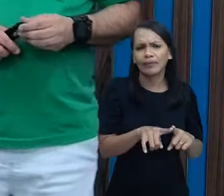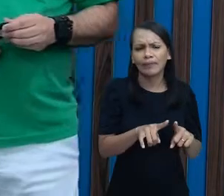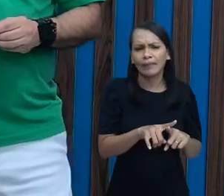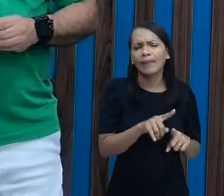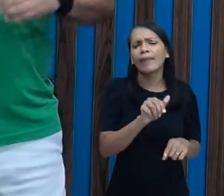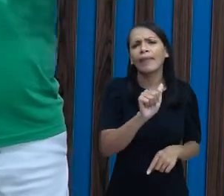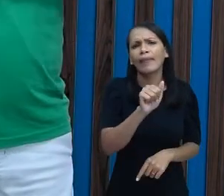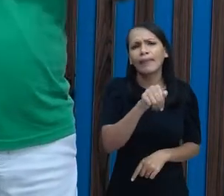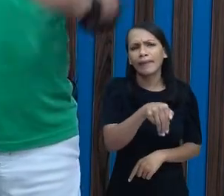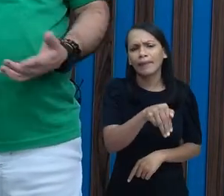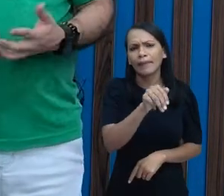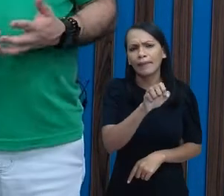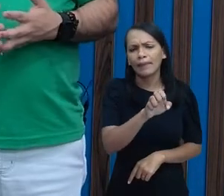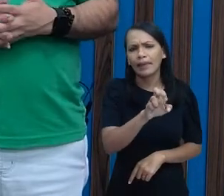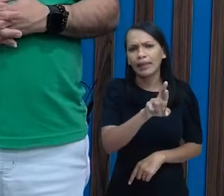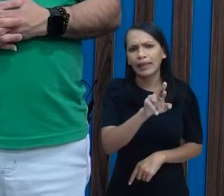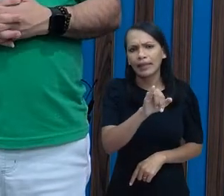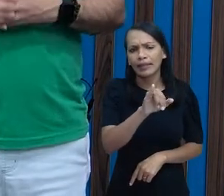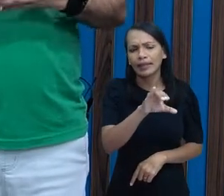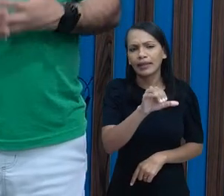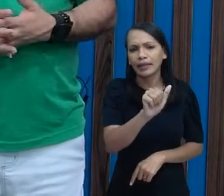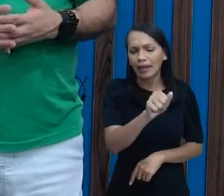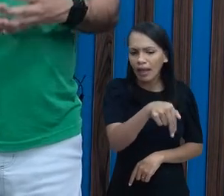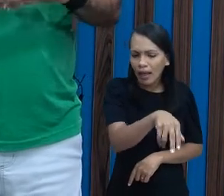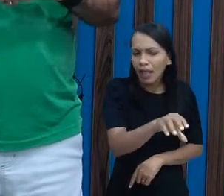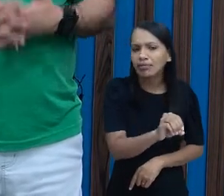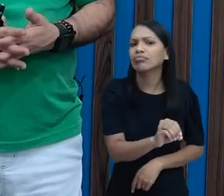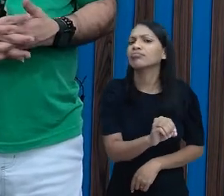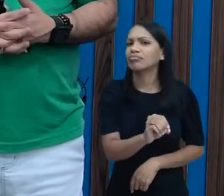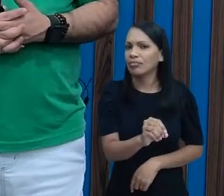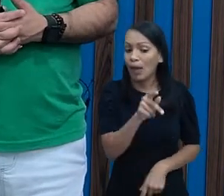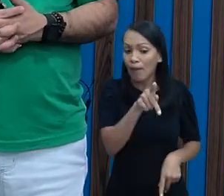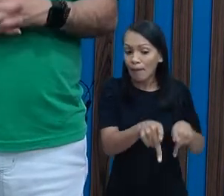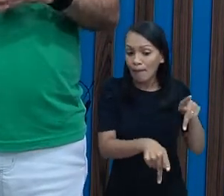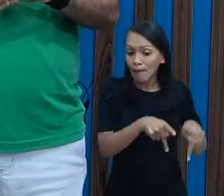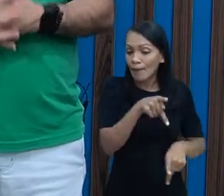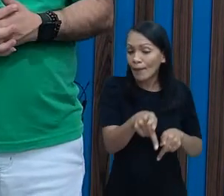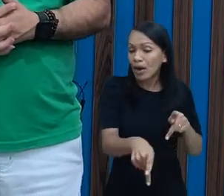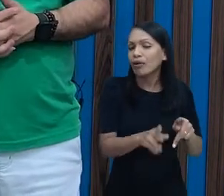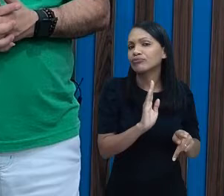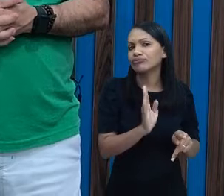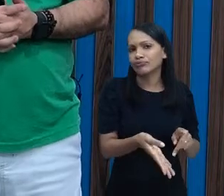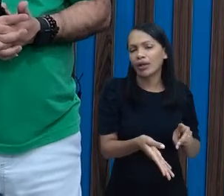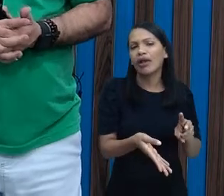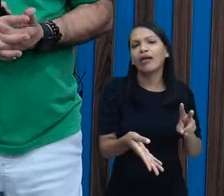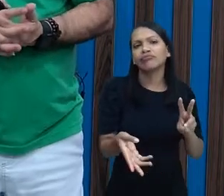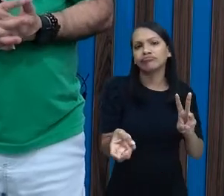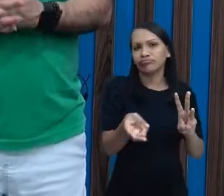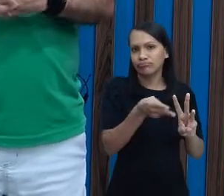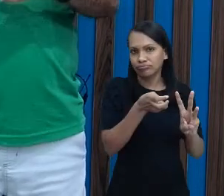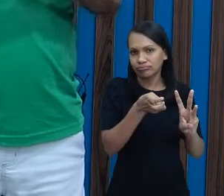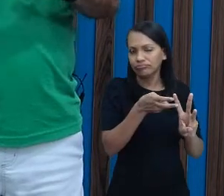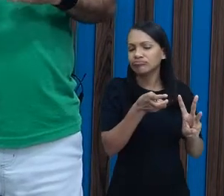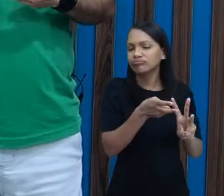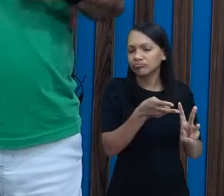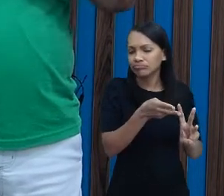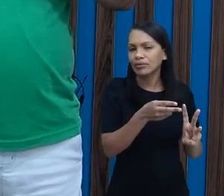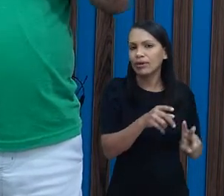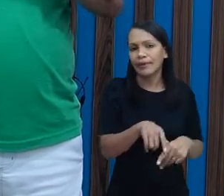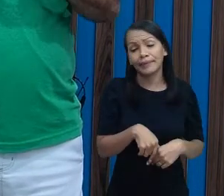América do Sul, a gente tem aí notícia, né, de povos originários que já habitavam nesse território e